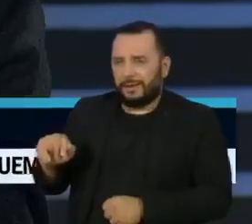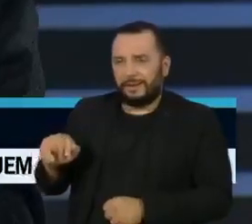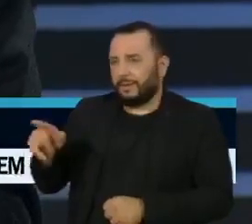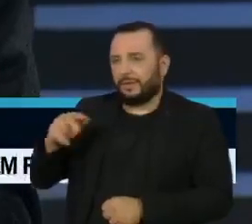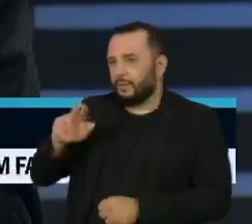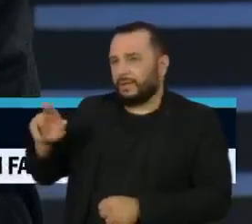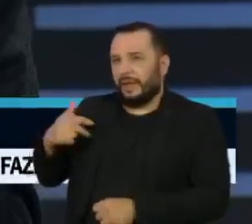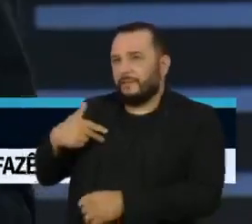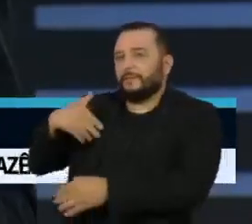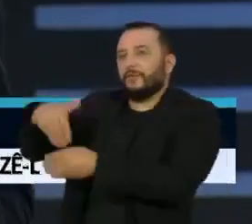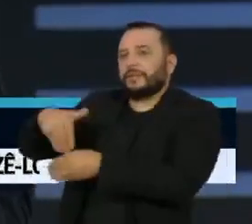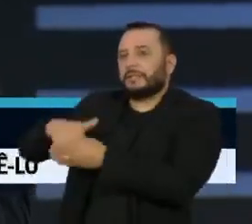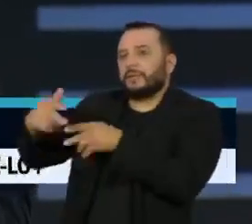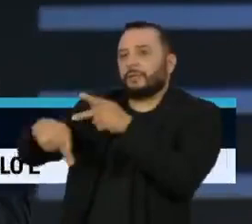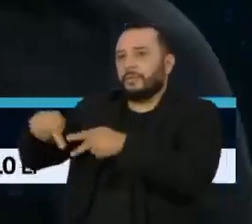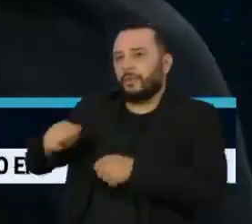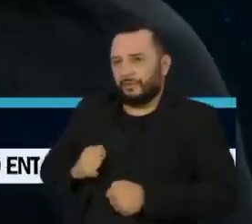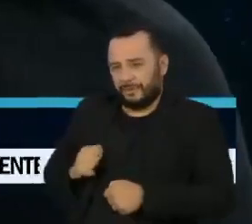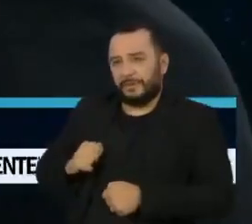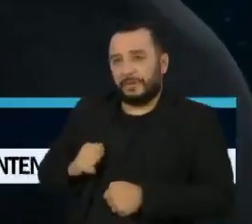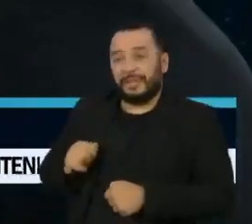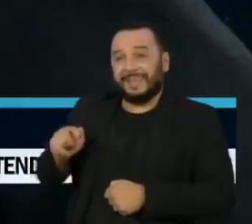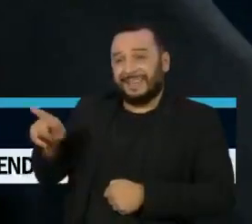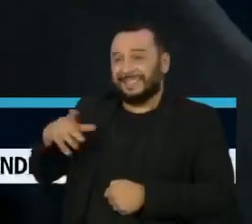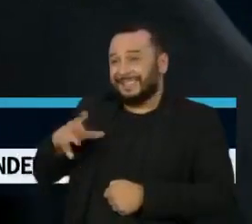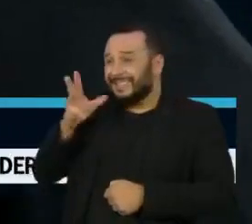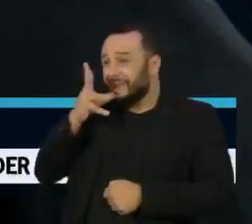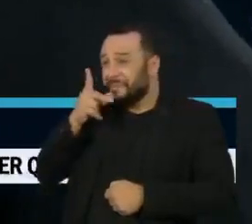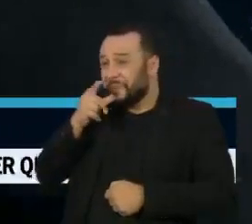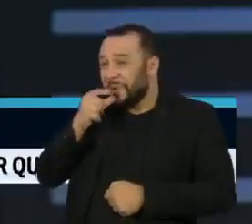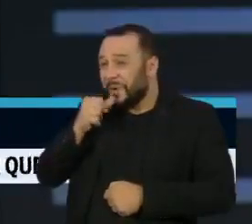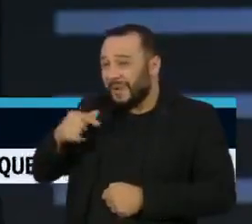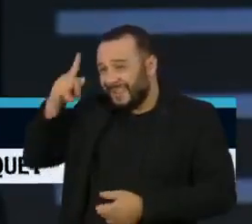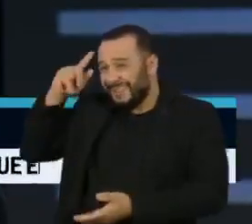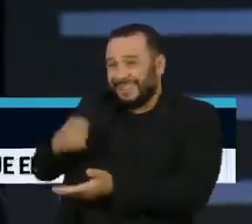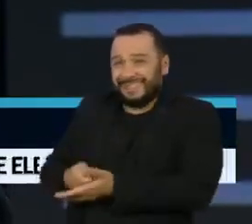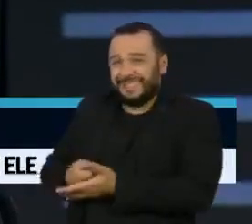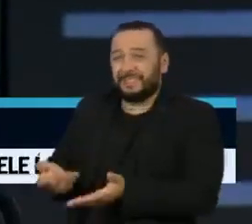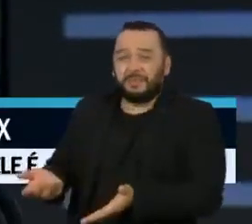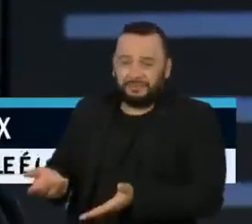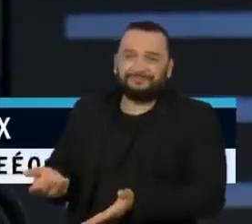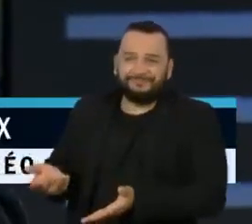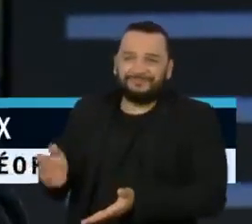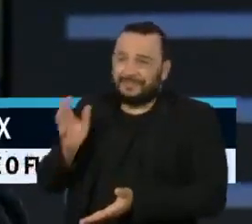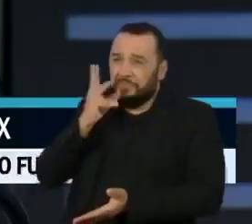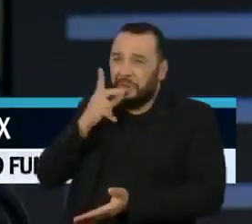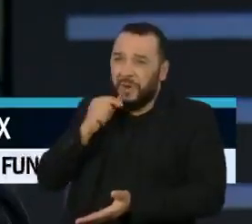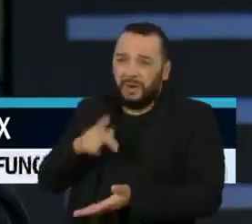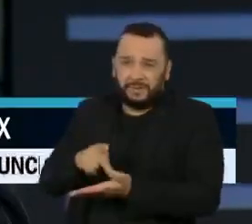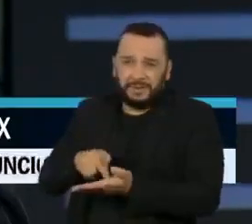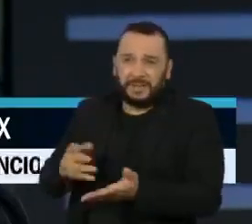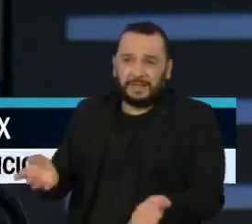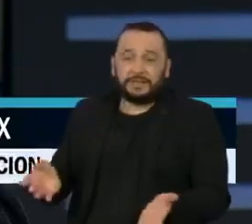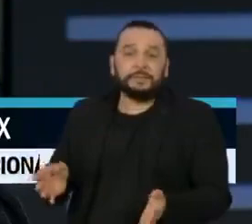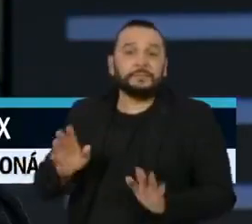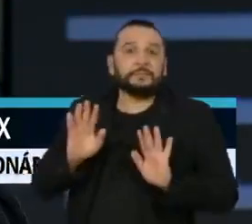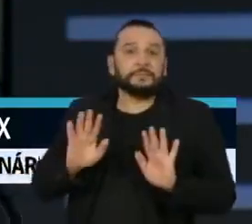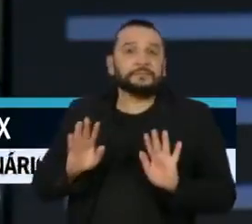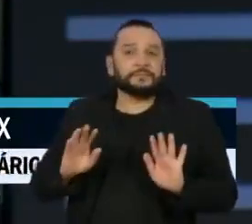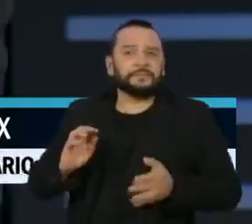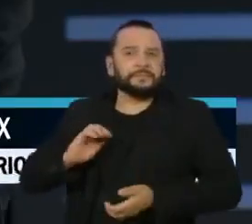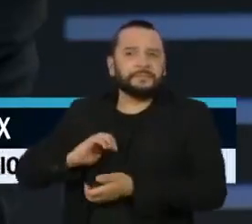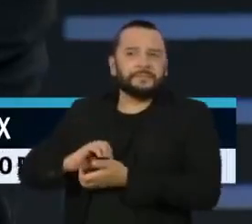que no legislativo é muito mais lento mas eu queria comentar essa pesquisa pelo seguinte é o caso do